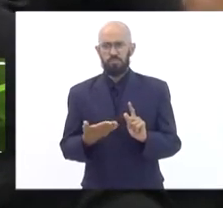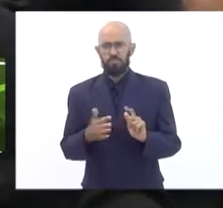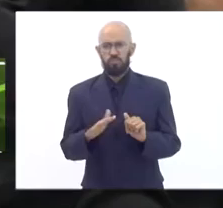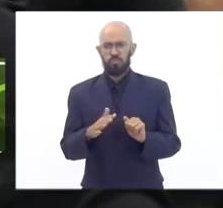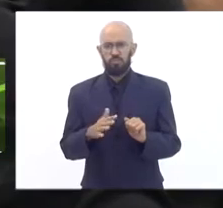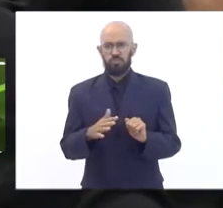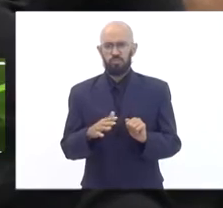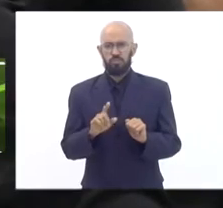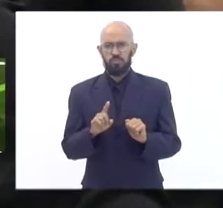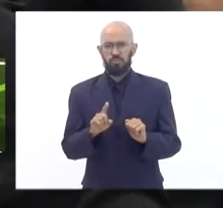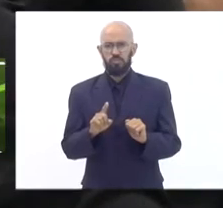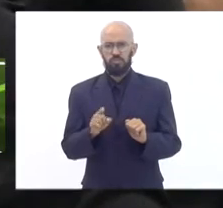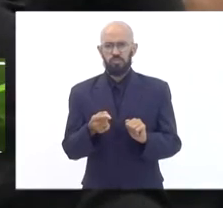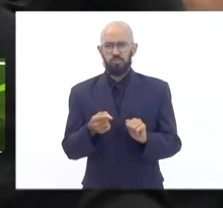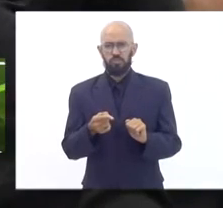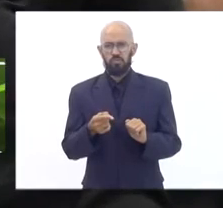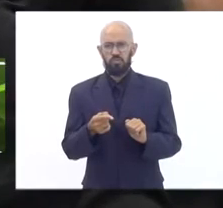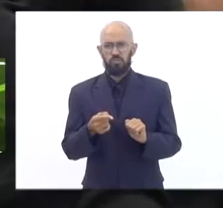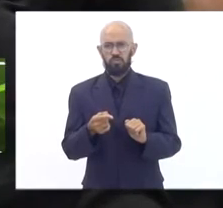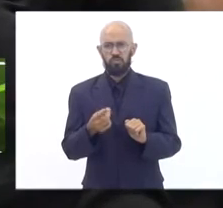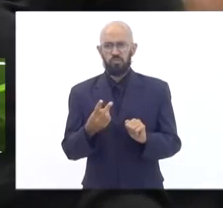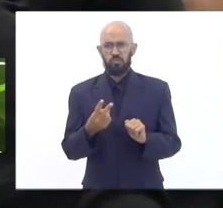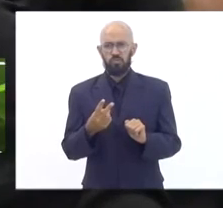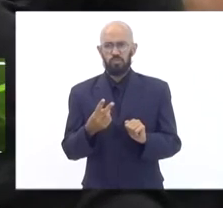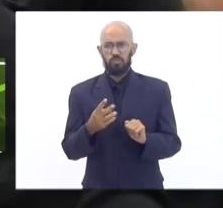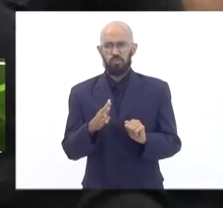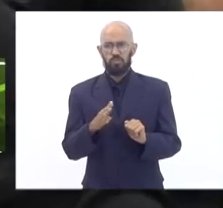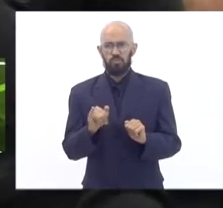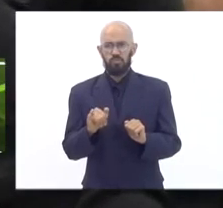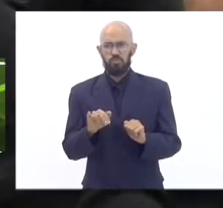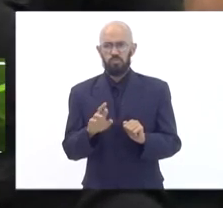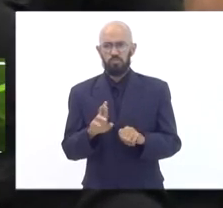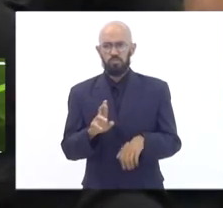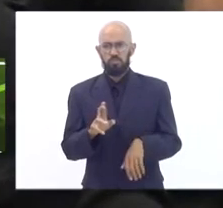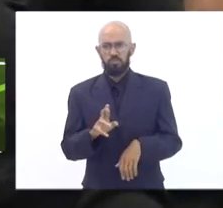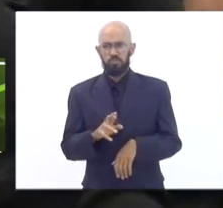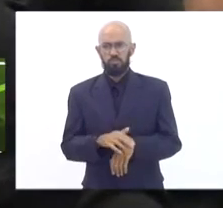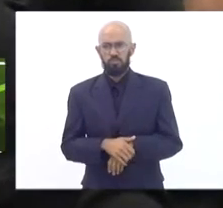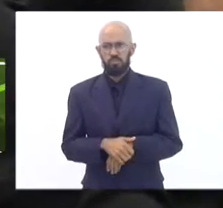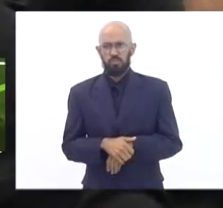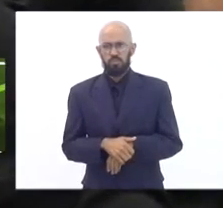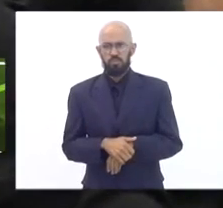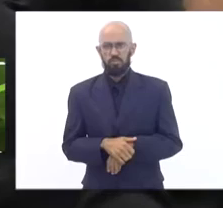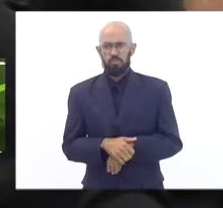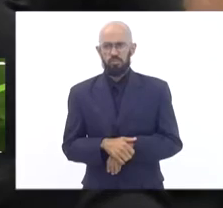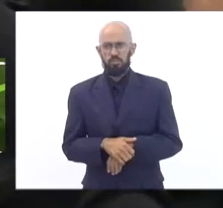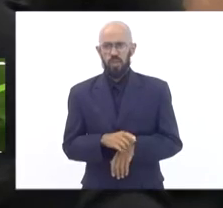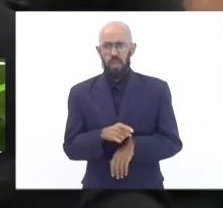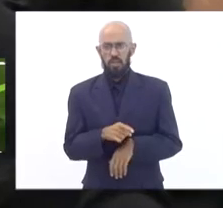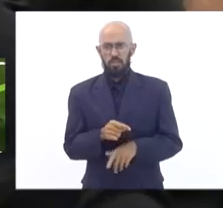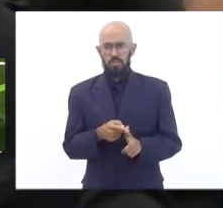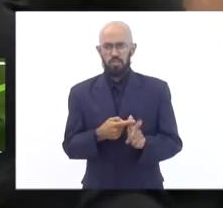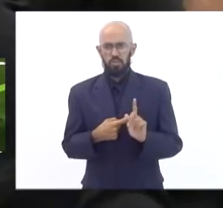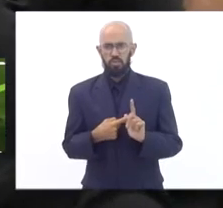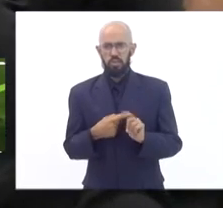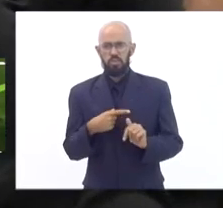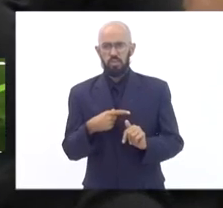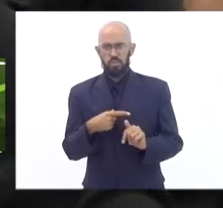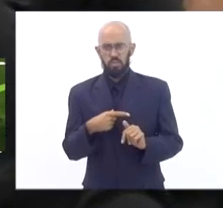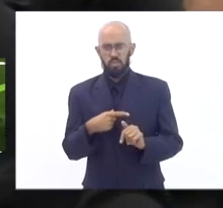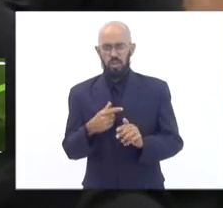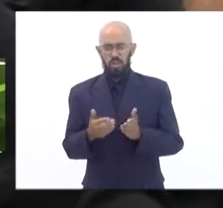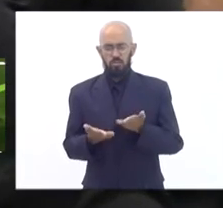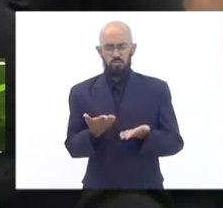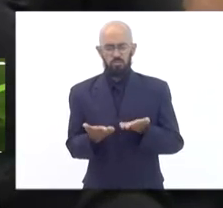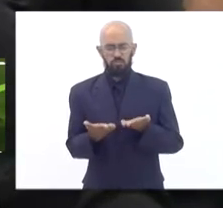de 1,2 bilhões. Essa dívida nós temos equacionada. Agora,